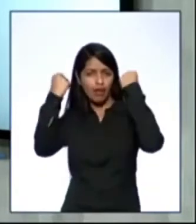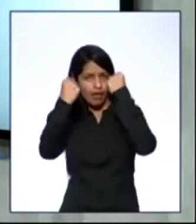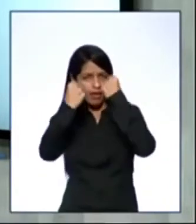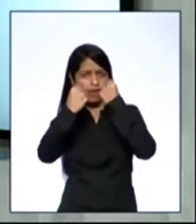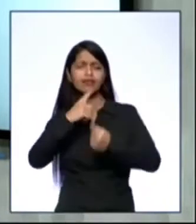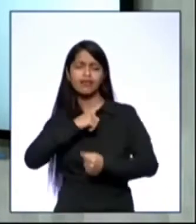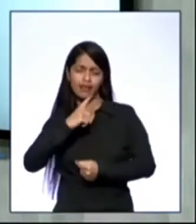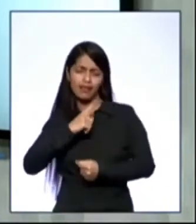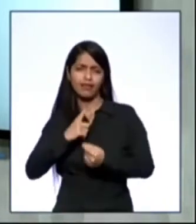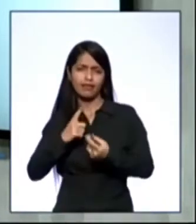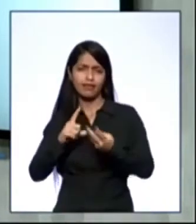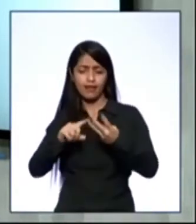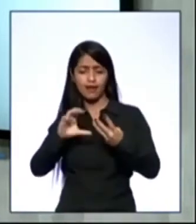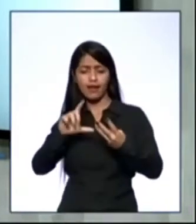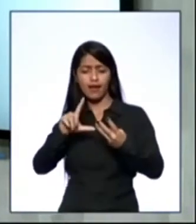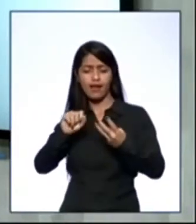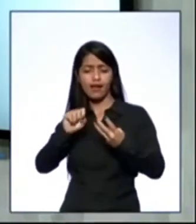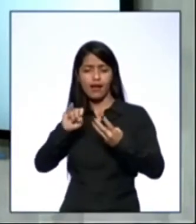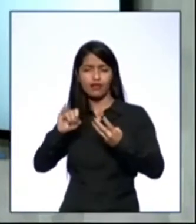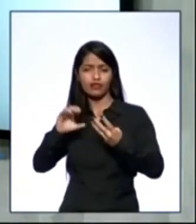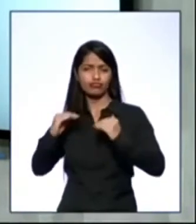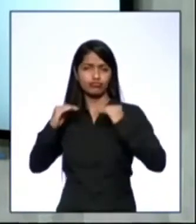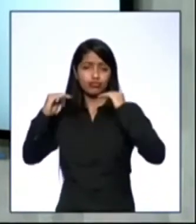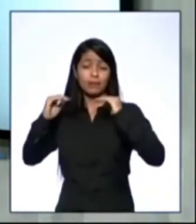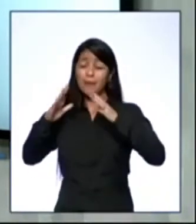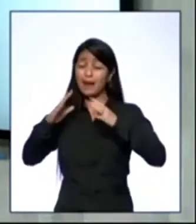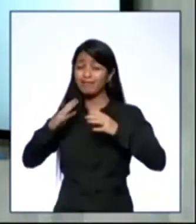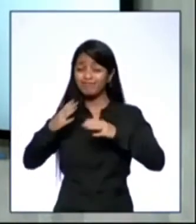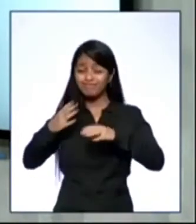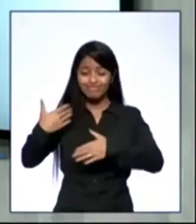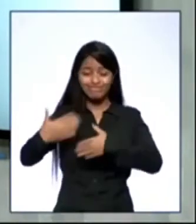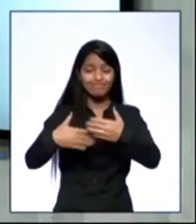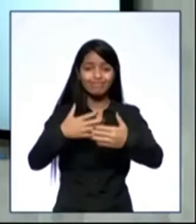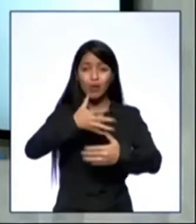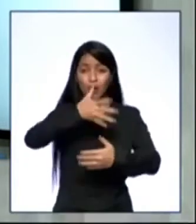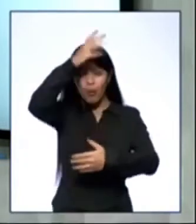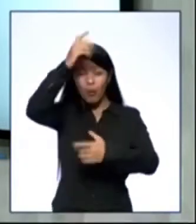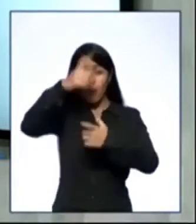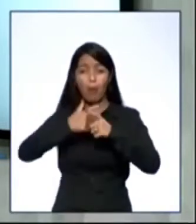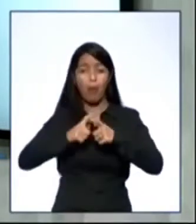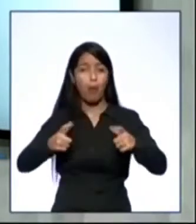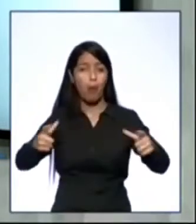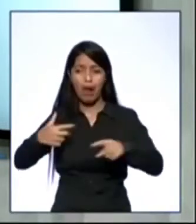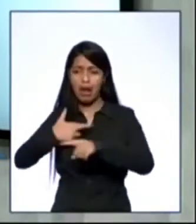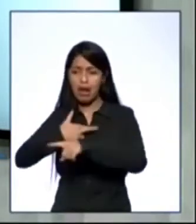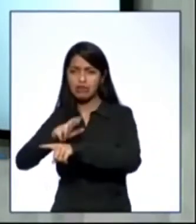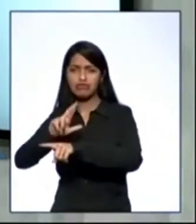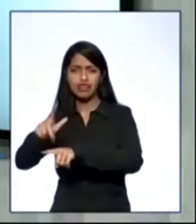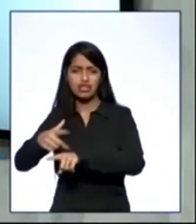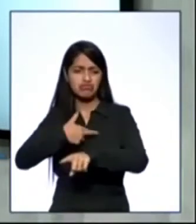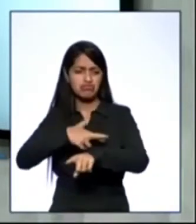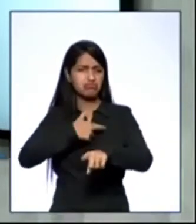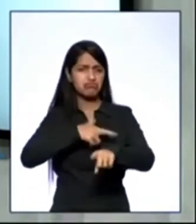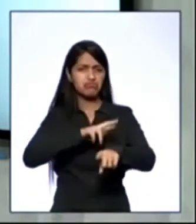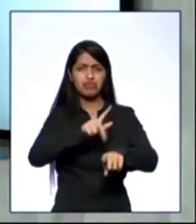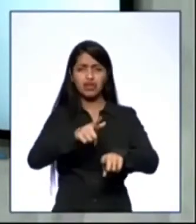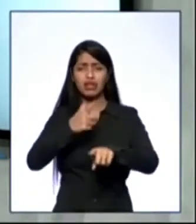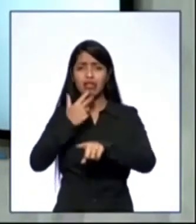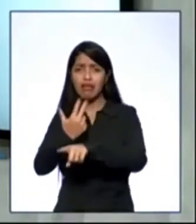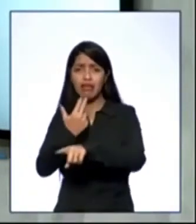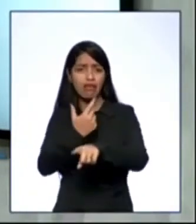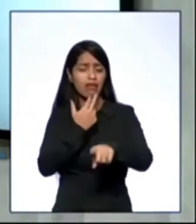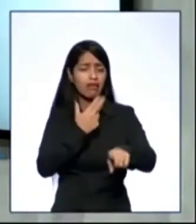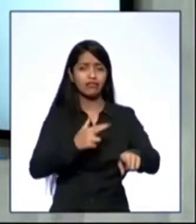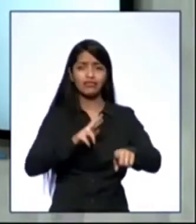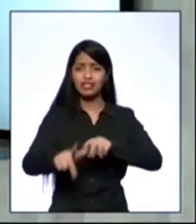clássico, beleza. Mas Roma sempre foi plural, gente, porque é muito grande. Roma vai ser obrigada a conviver com religião diferente, com língua diferente. Algumas não vai conviver tão